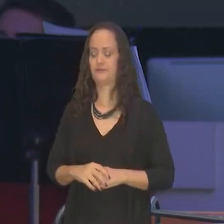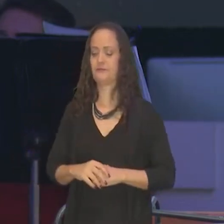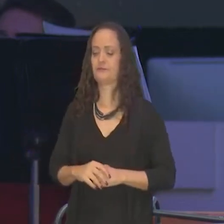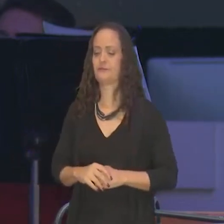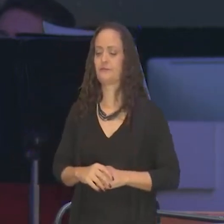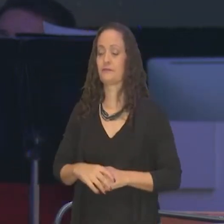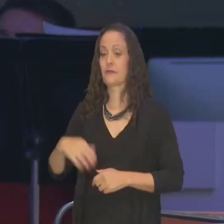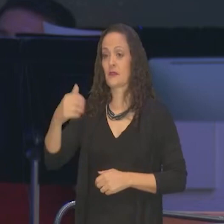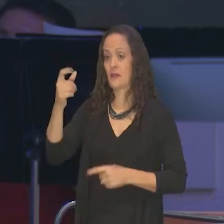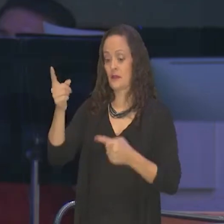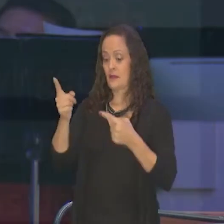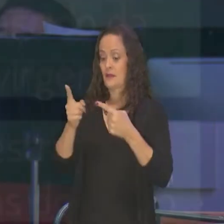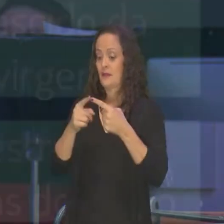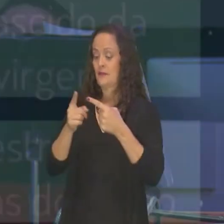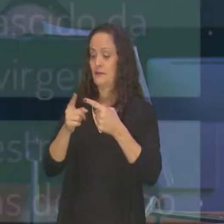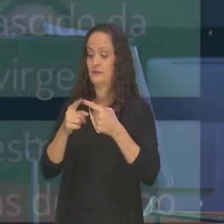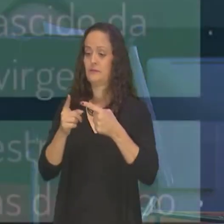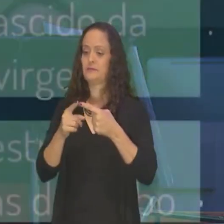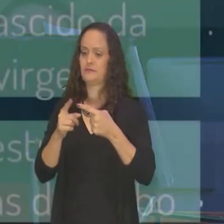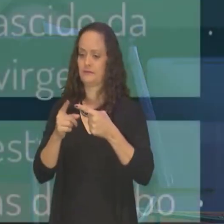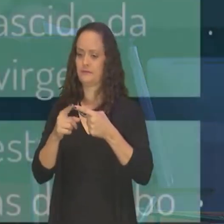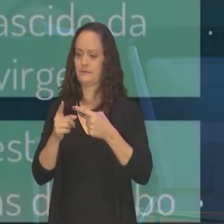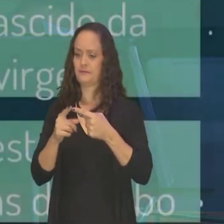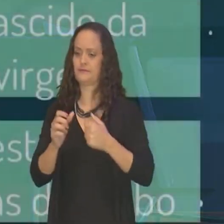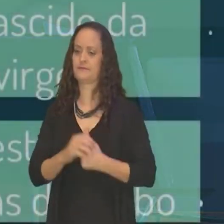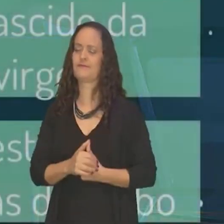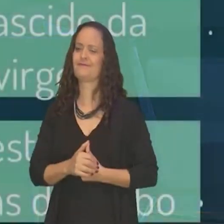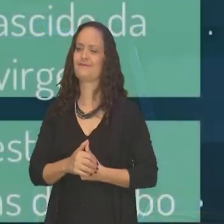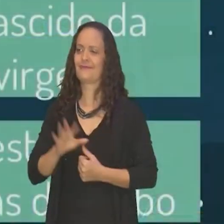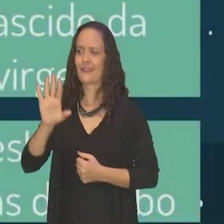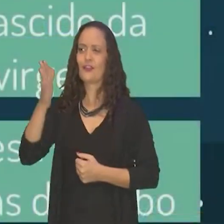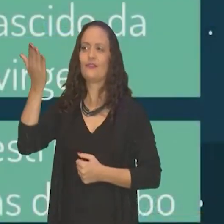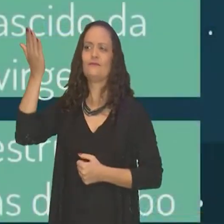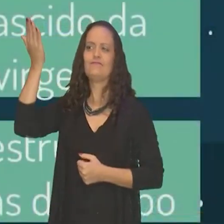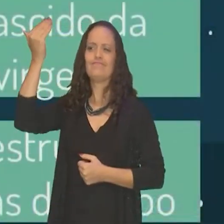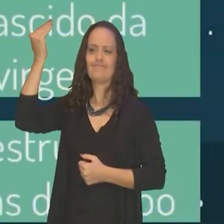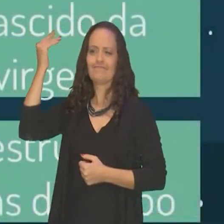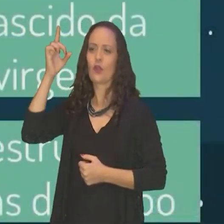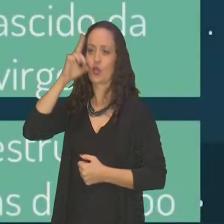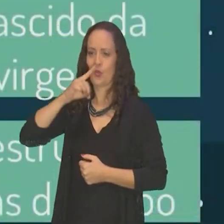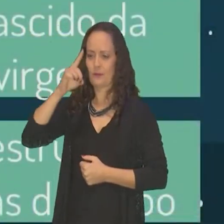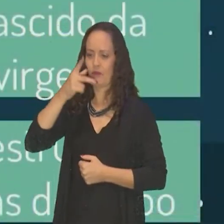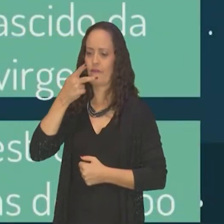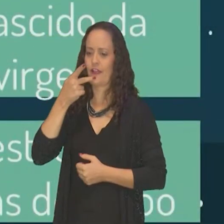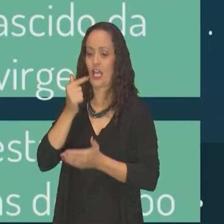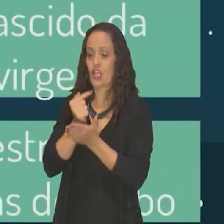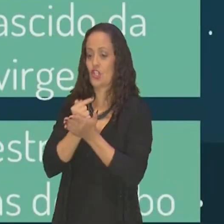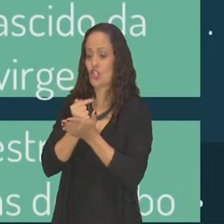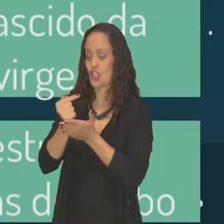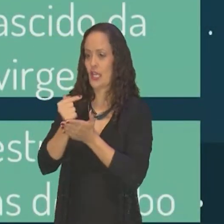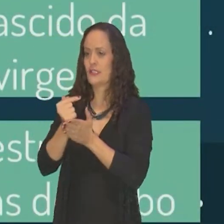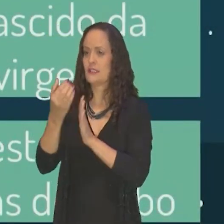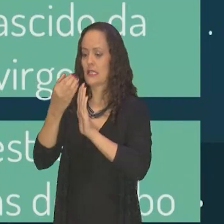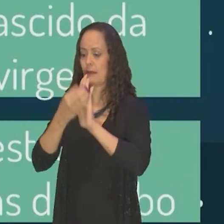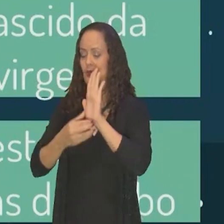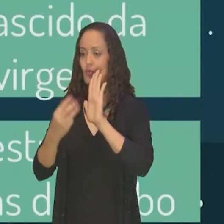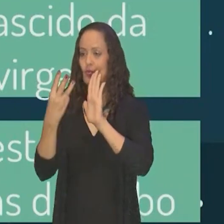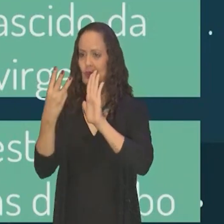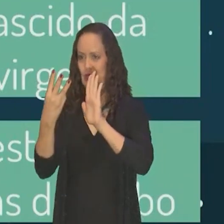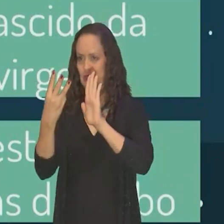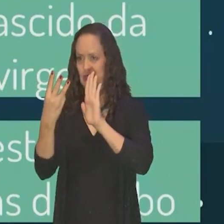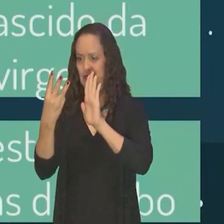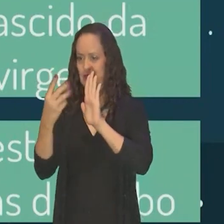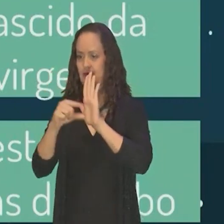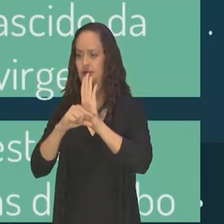primeira profecia, eu falei aqui num domingo que passou, ela está em Gênesis no capítulo 3. Pode abrir aí a sua